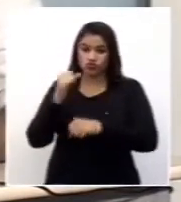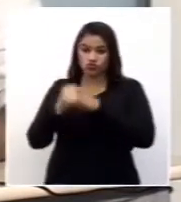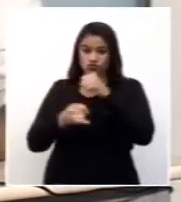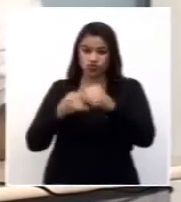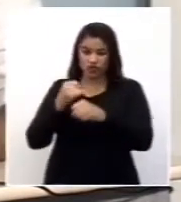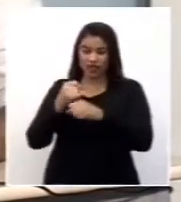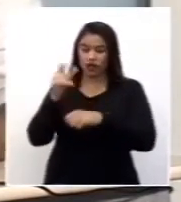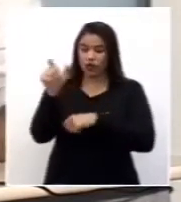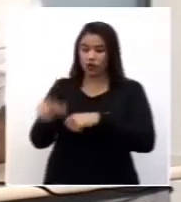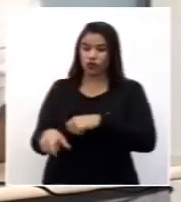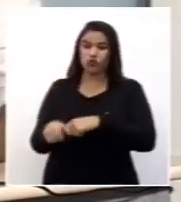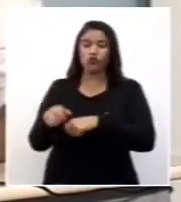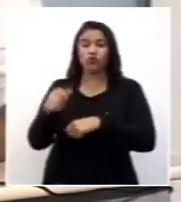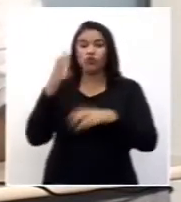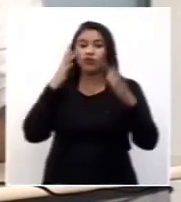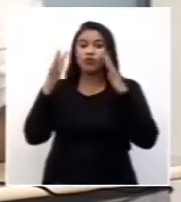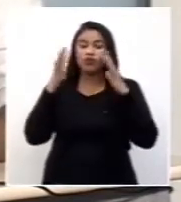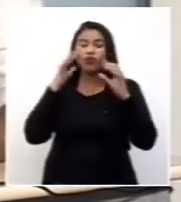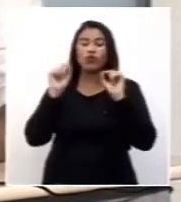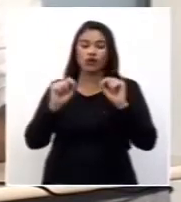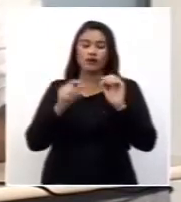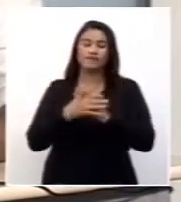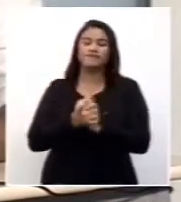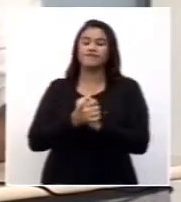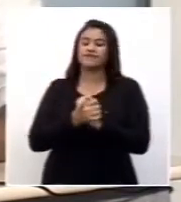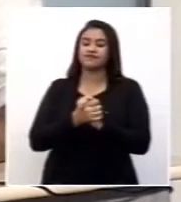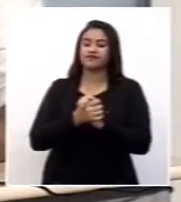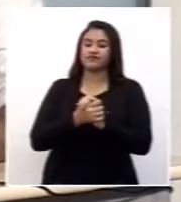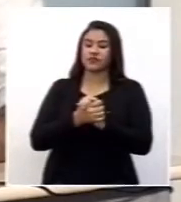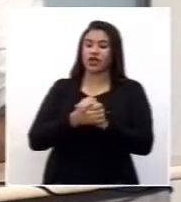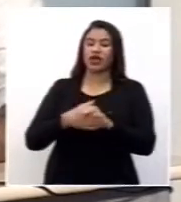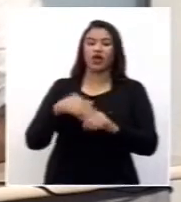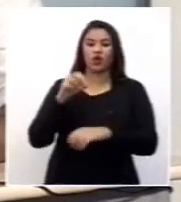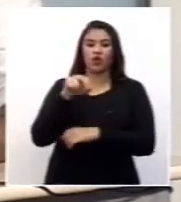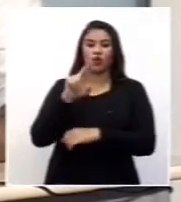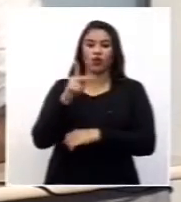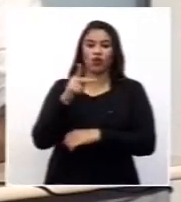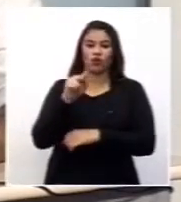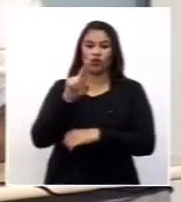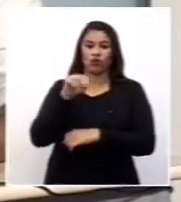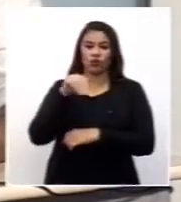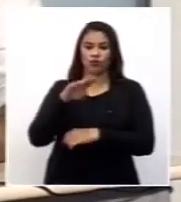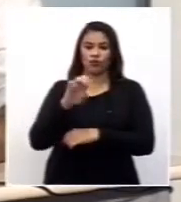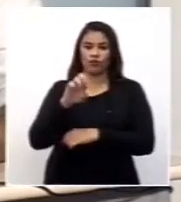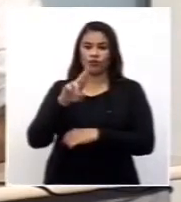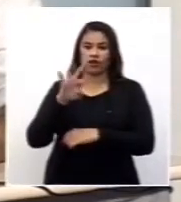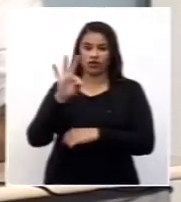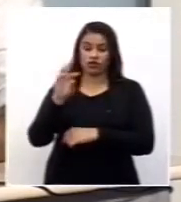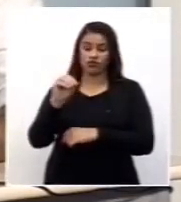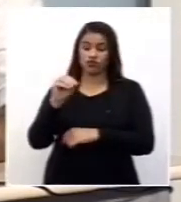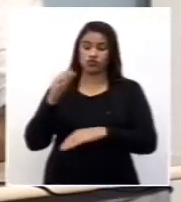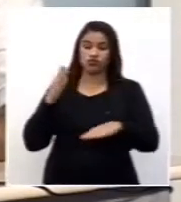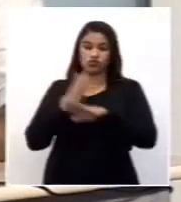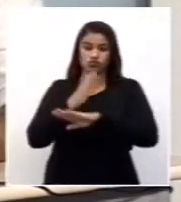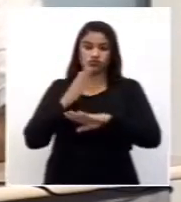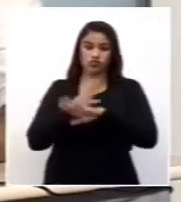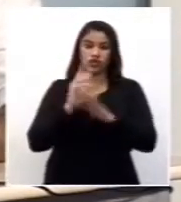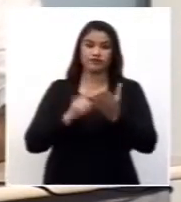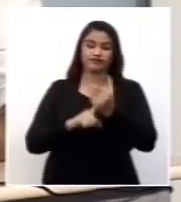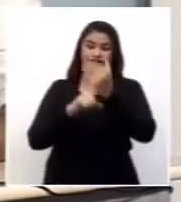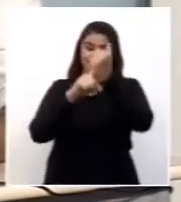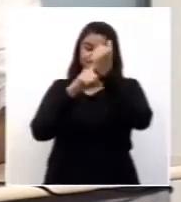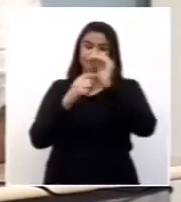O professor Humberto diz ter acesso à tecnologia. Perfeito. A professora Aline